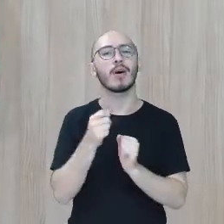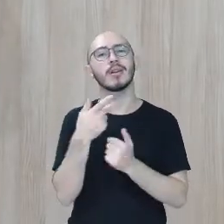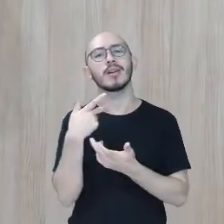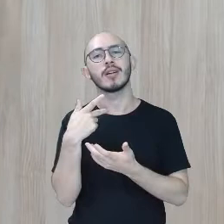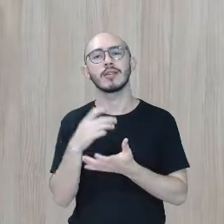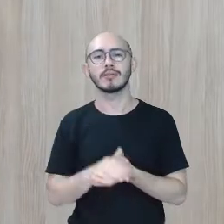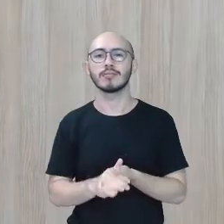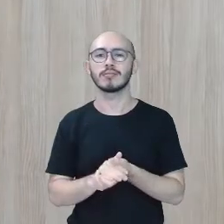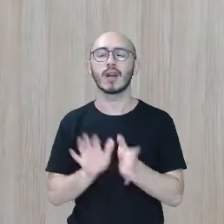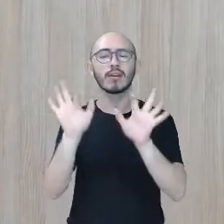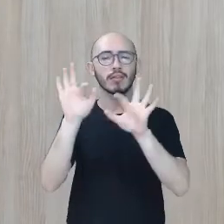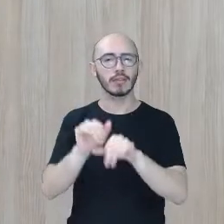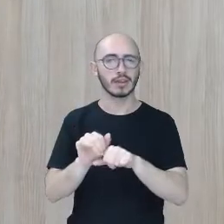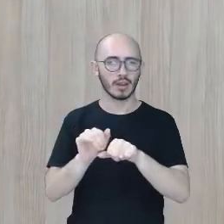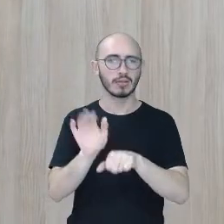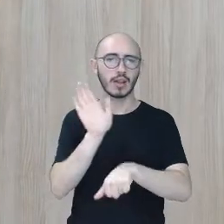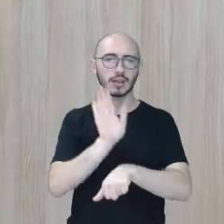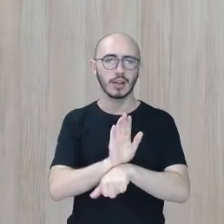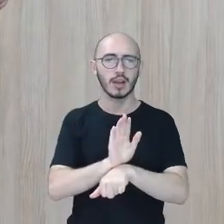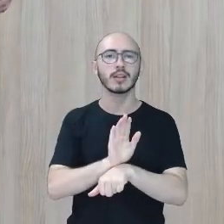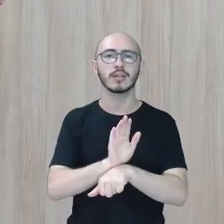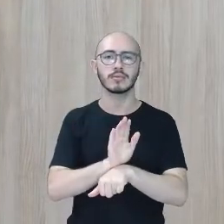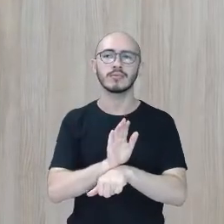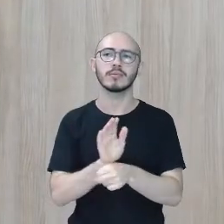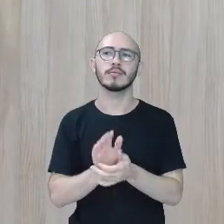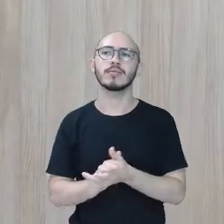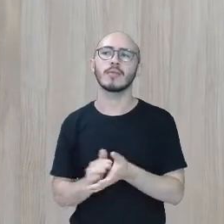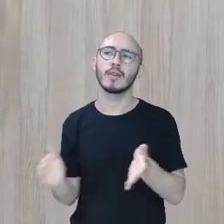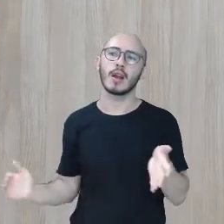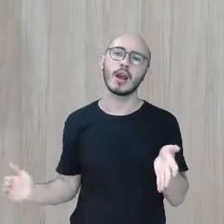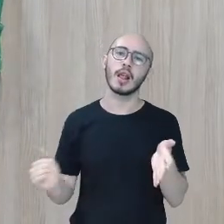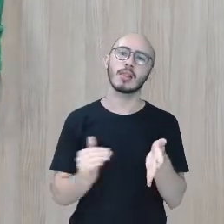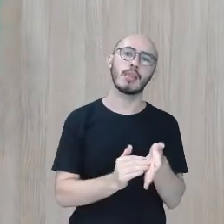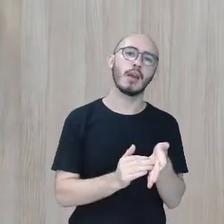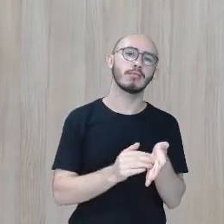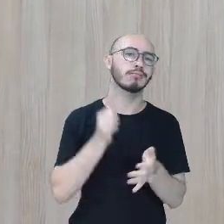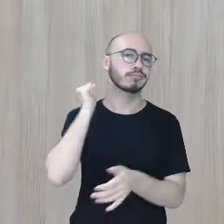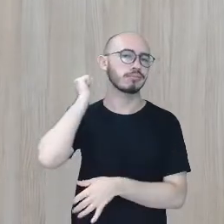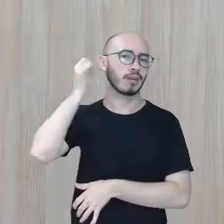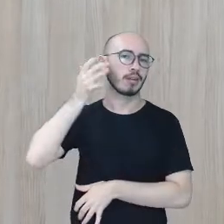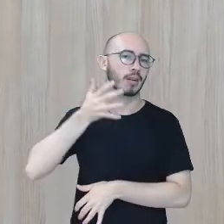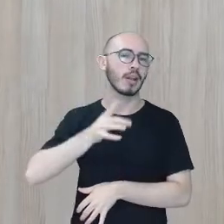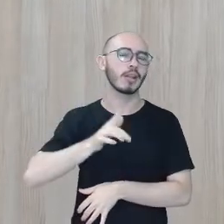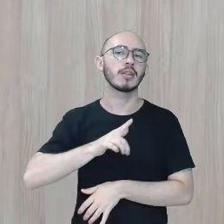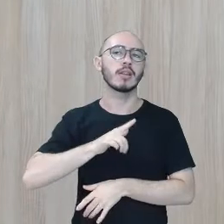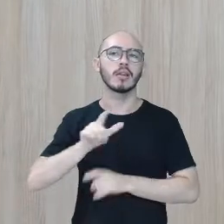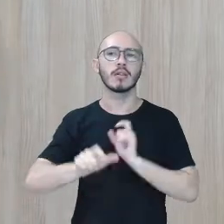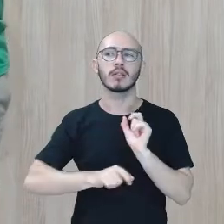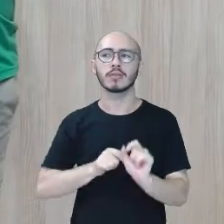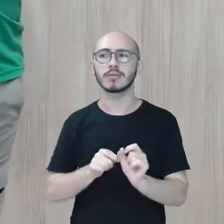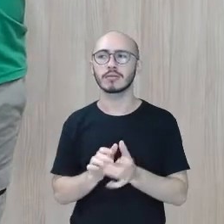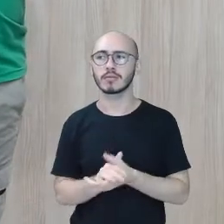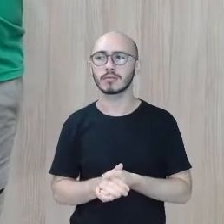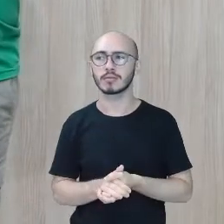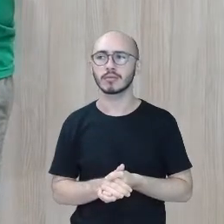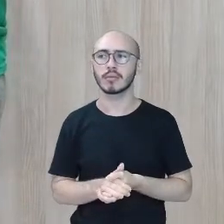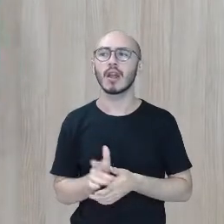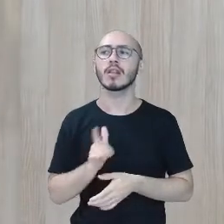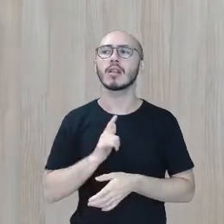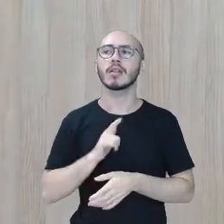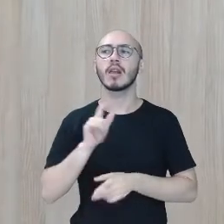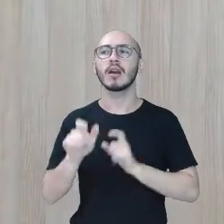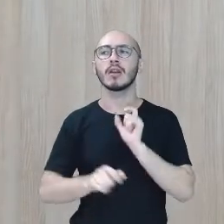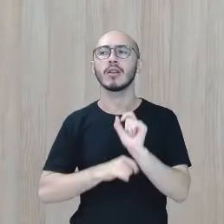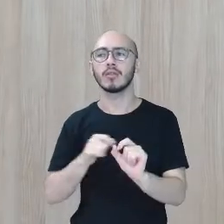final da tarde, né, para até grandes horas da noite, né? Então existe inclusive uma linha, né, de ônibus, né,